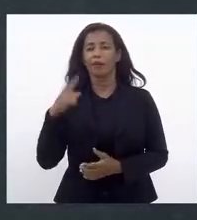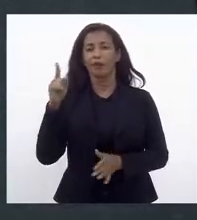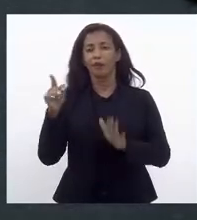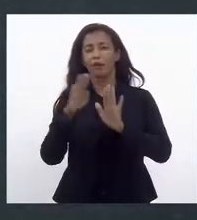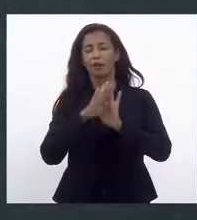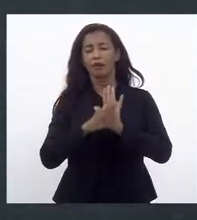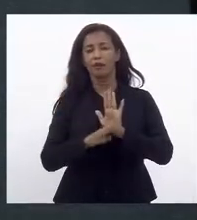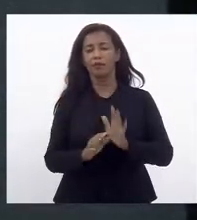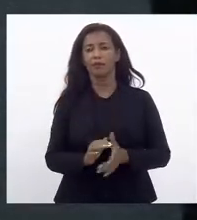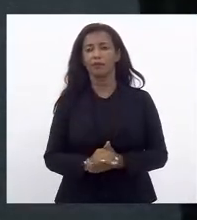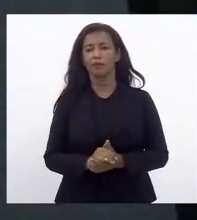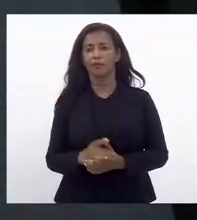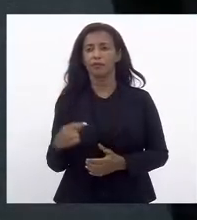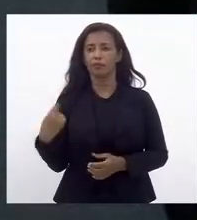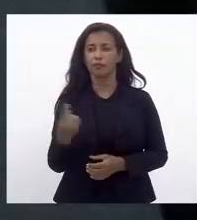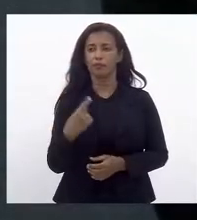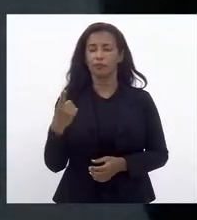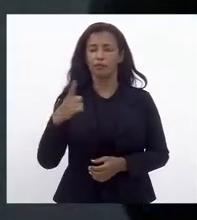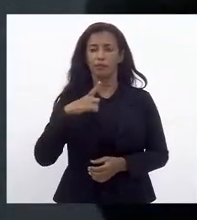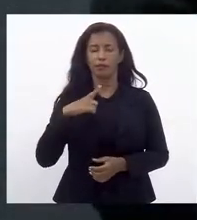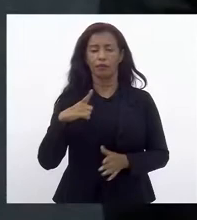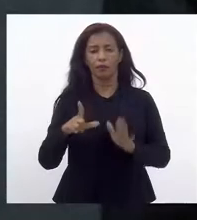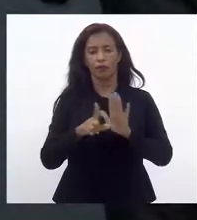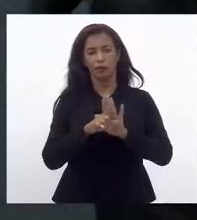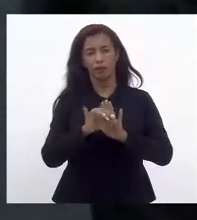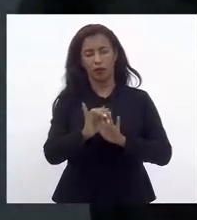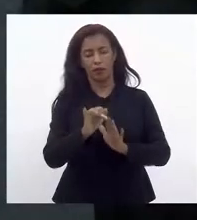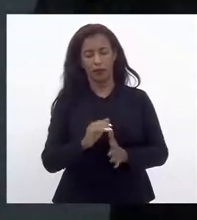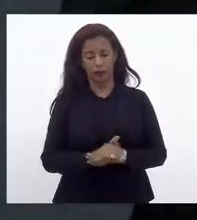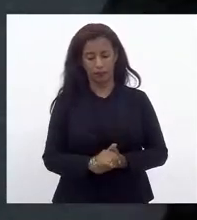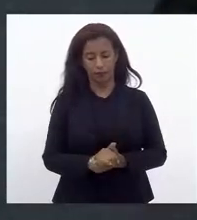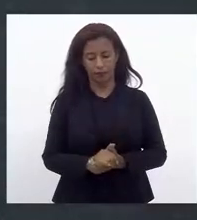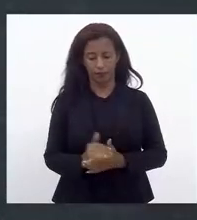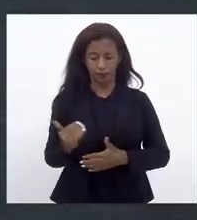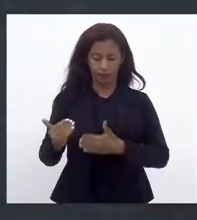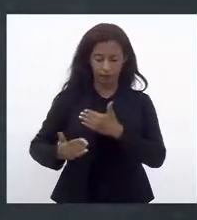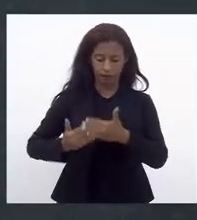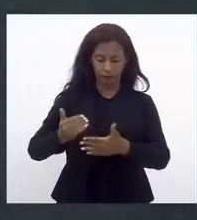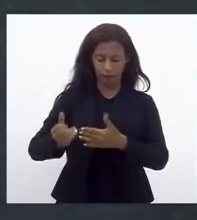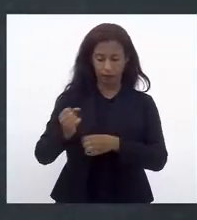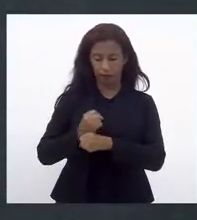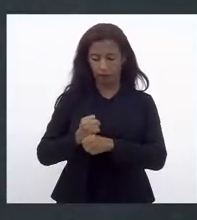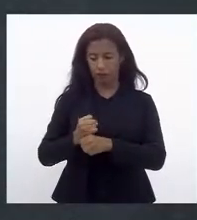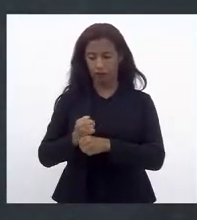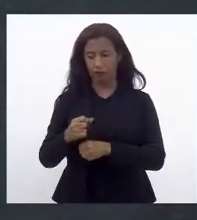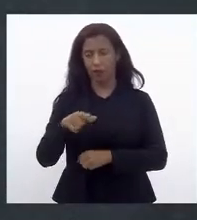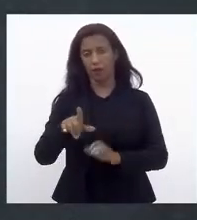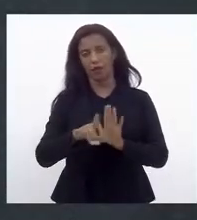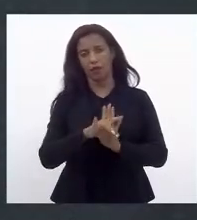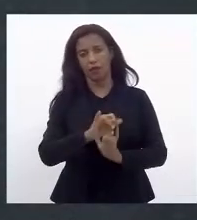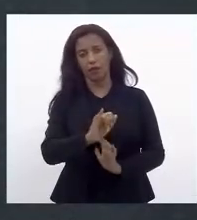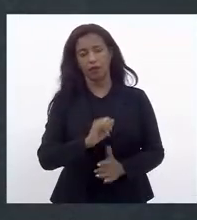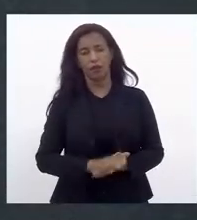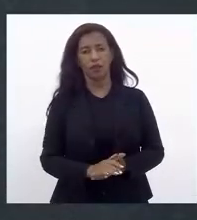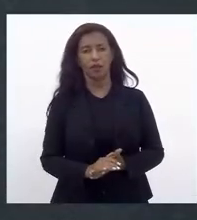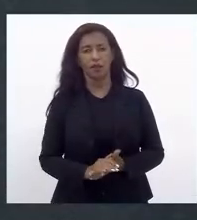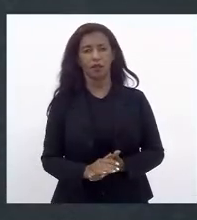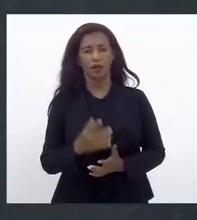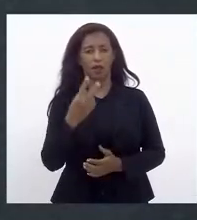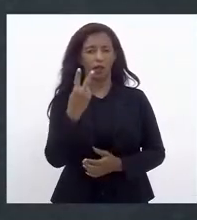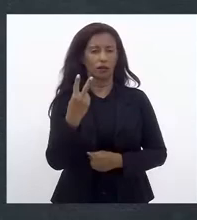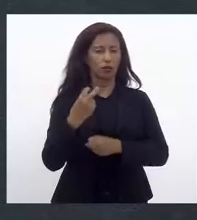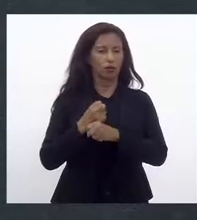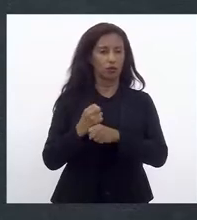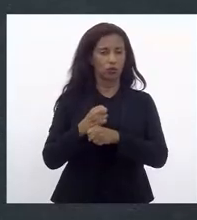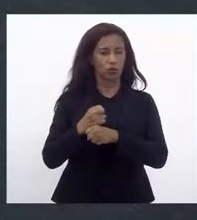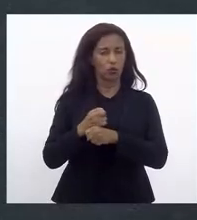seguinte. Nós temos uma lei que foi aprimorada ao longo dos tempos e essa lei está em vigor há 2 anos